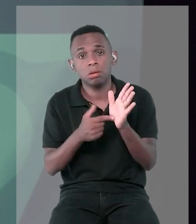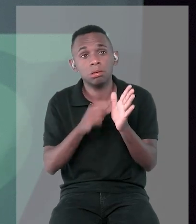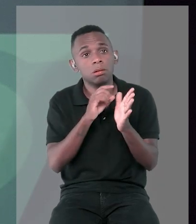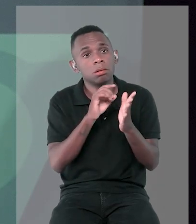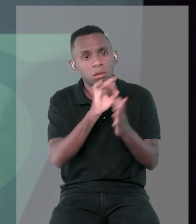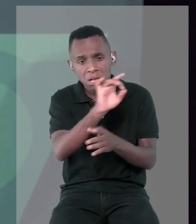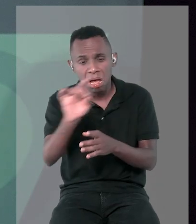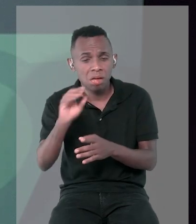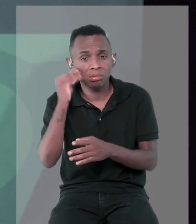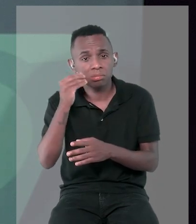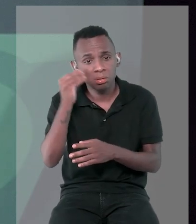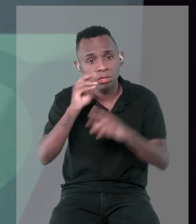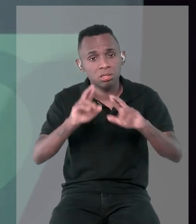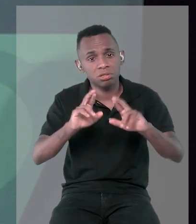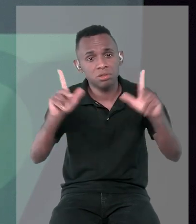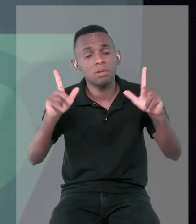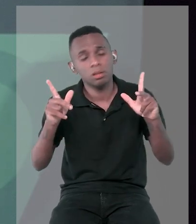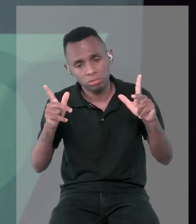exemplos, porque cada caso é um. Né?